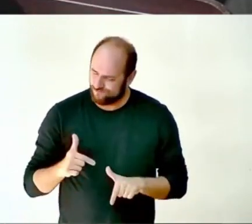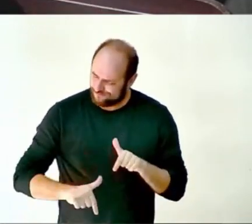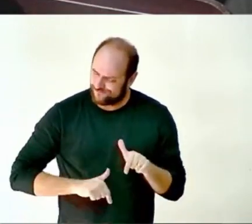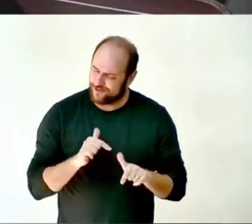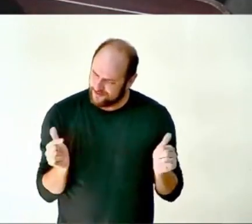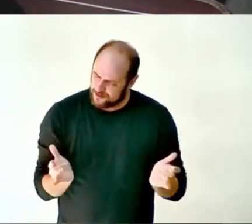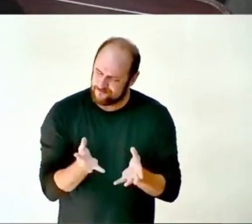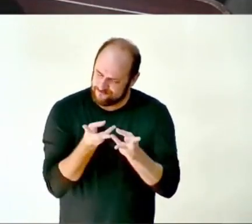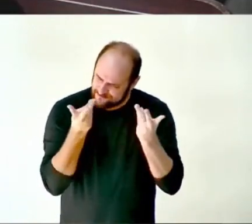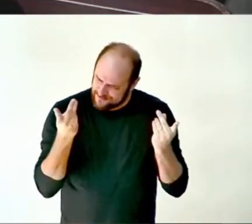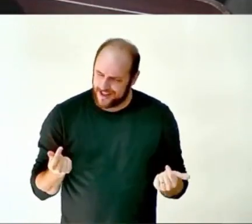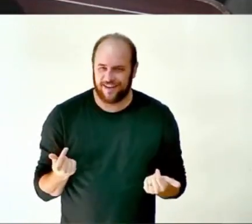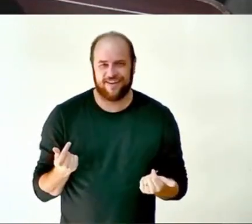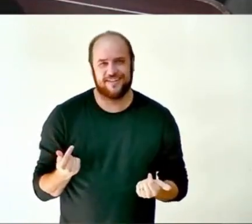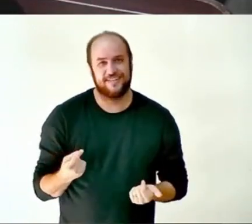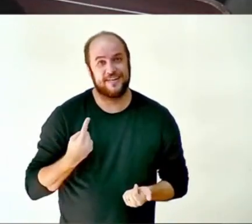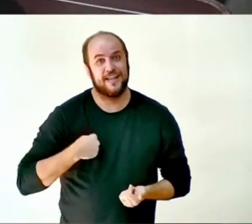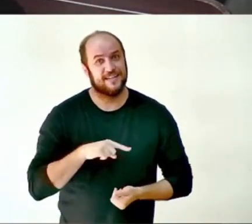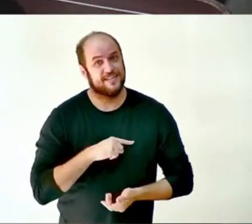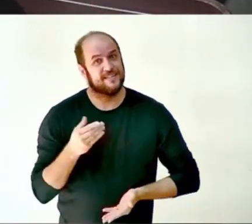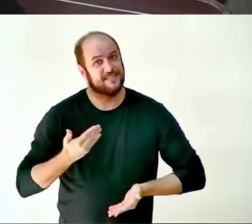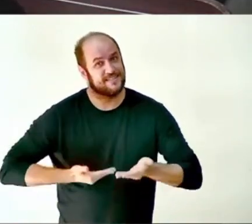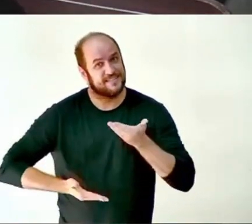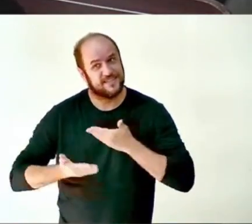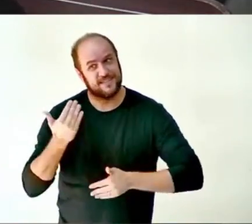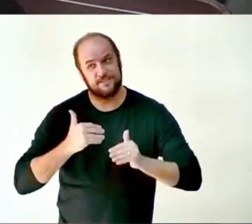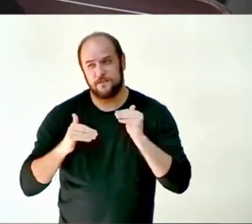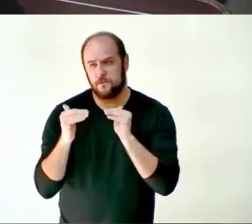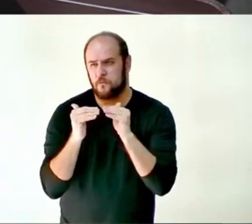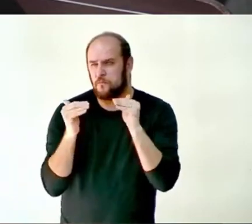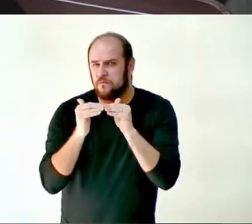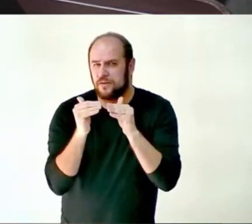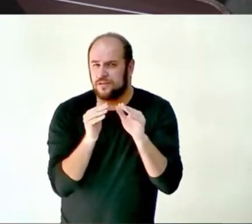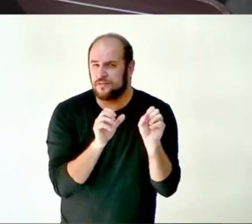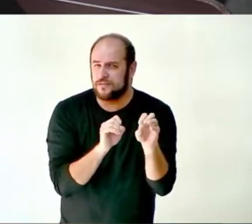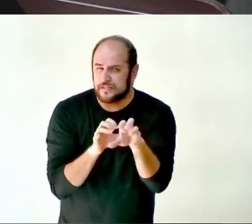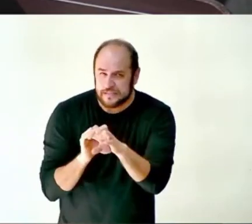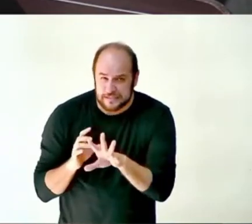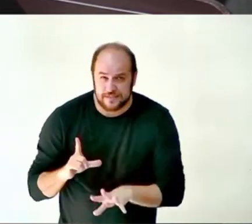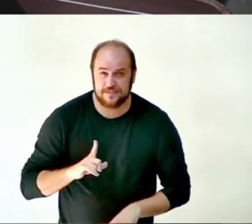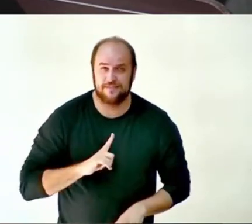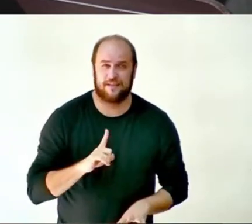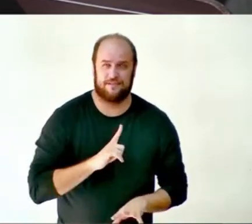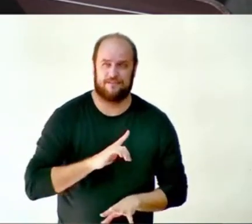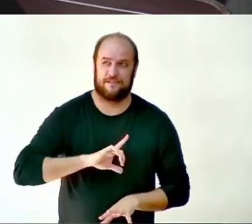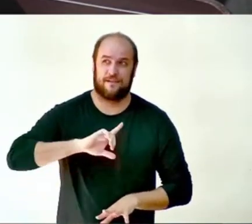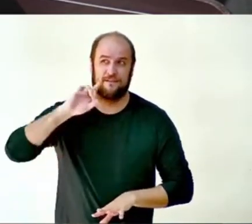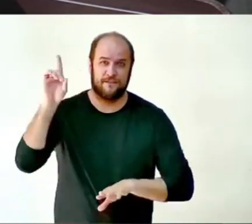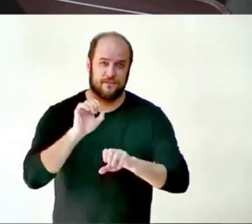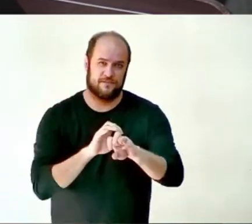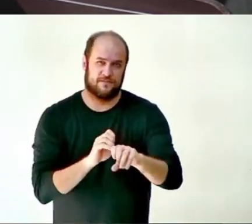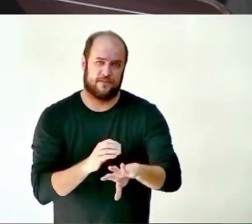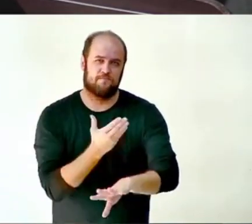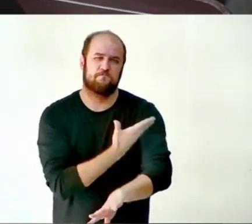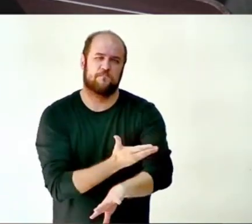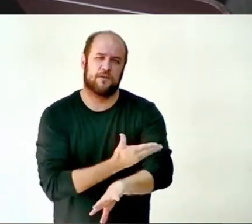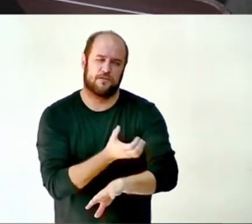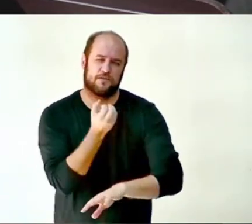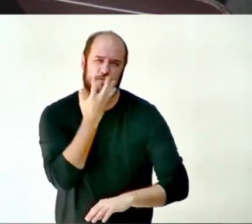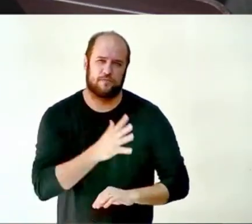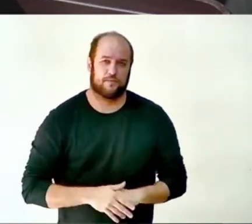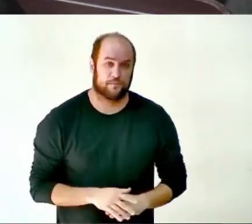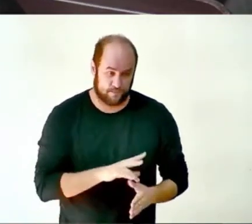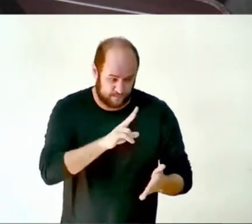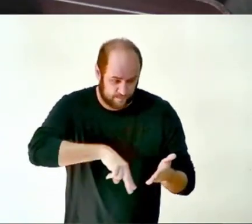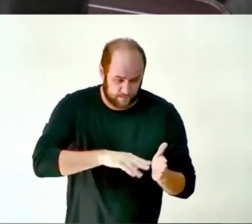esse. Servir de acordo com o que somos instruídos para servir. Isso é prática do bem. Olhando aqui para a